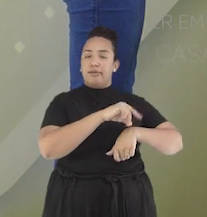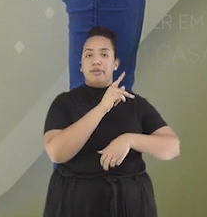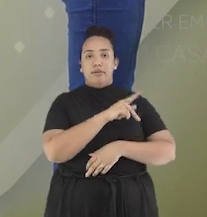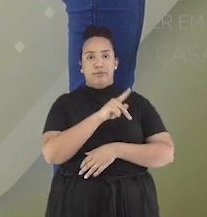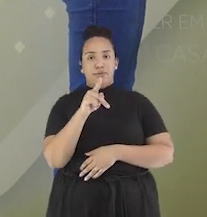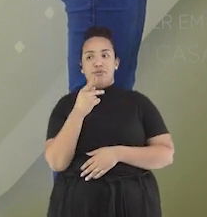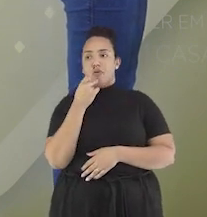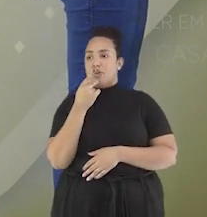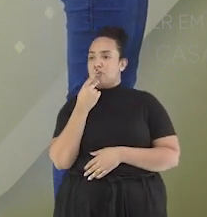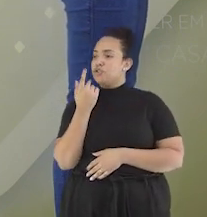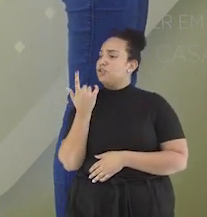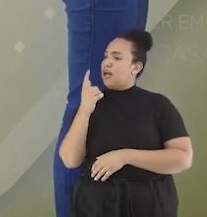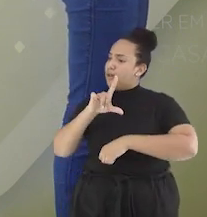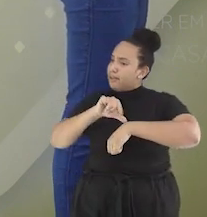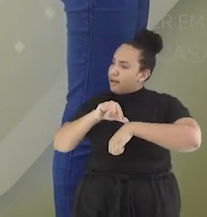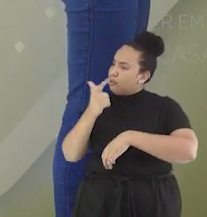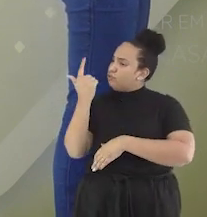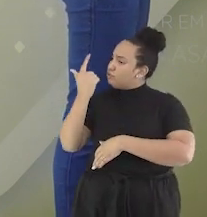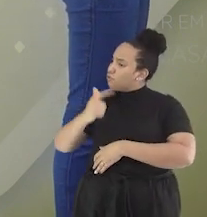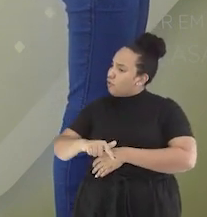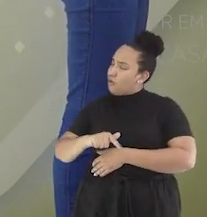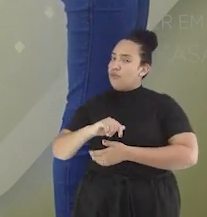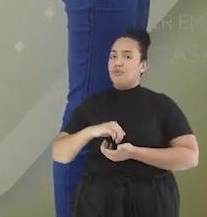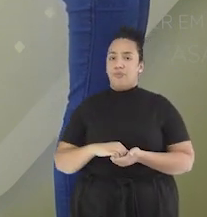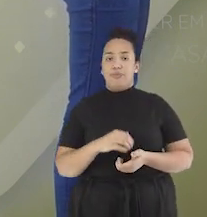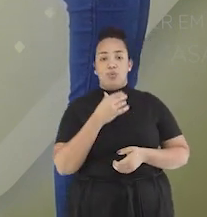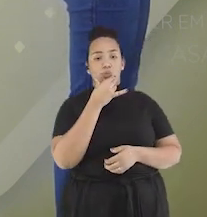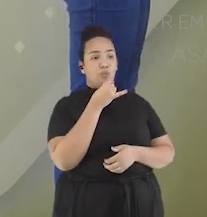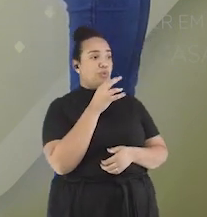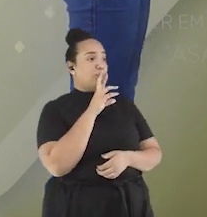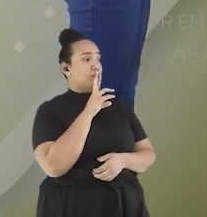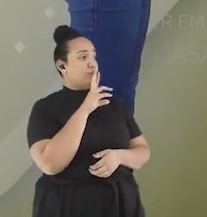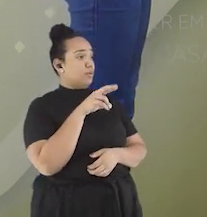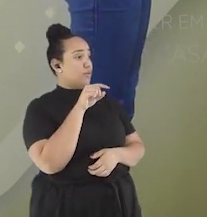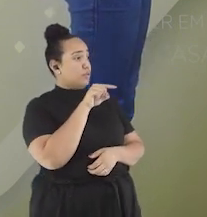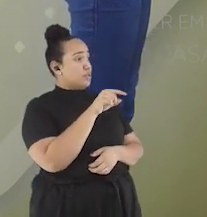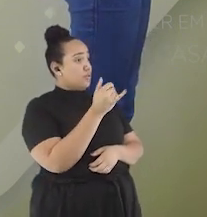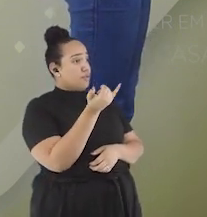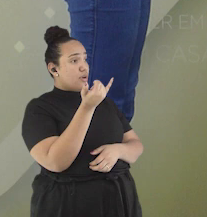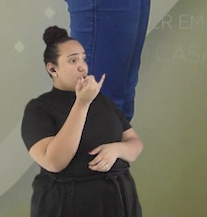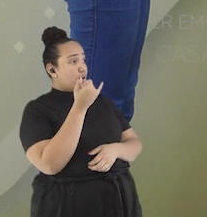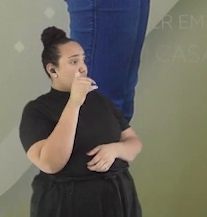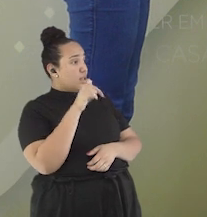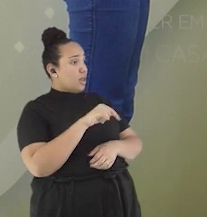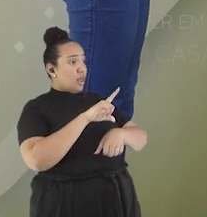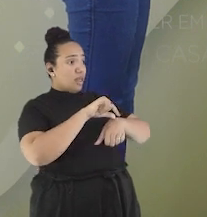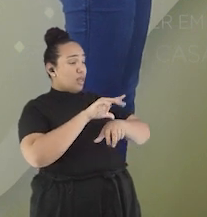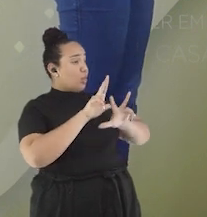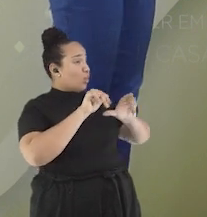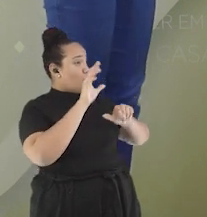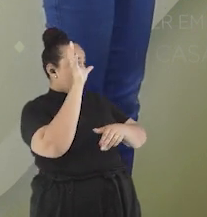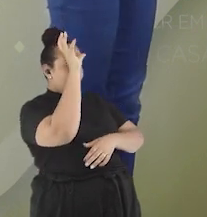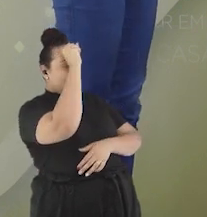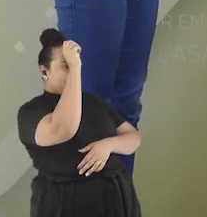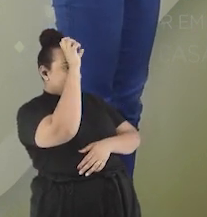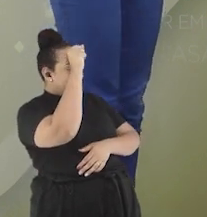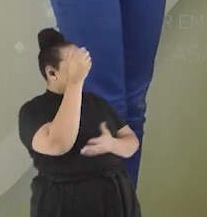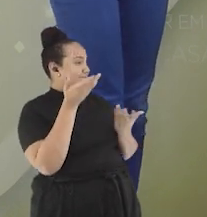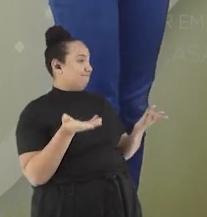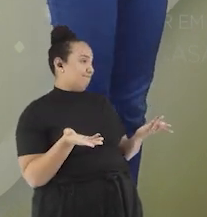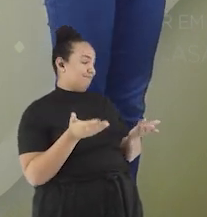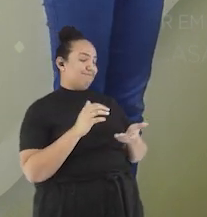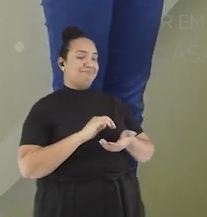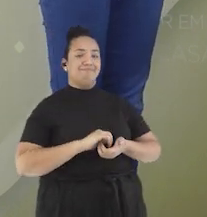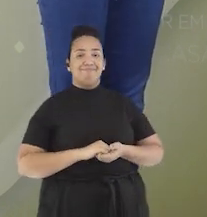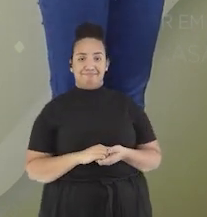fala: chegou atrasado de novo, Joãozinho. Ele responde: mas a senhora disse que nunca é tarde para aprender.